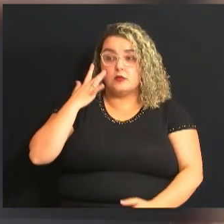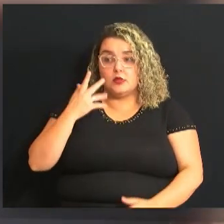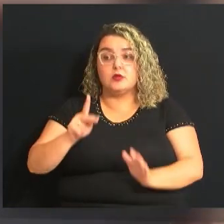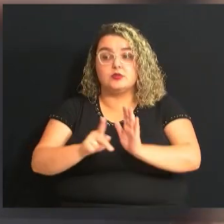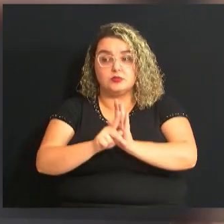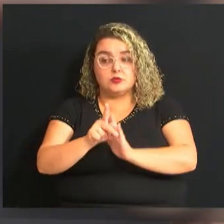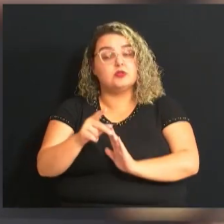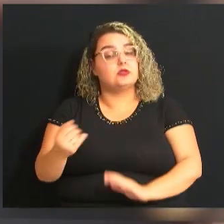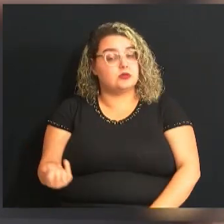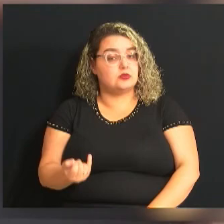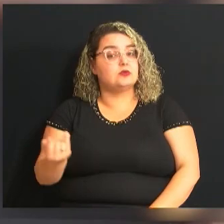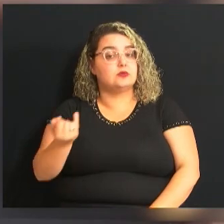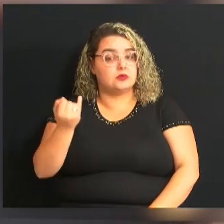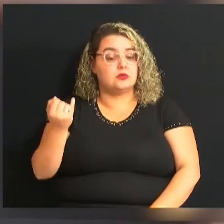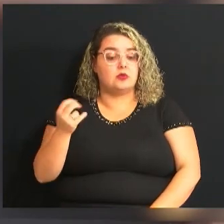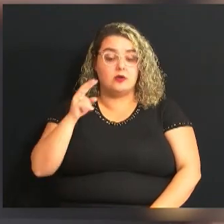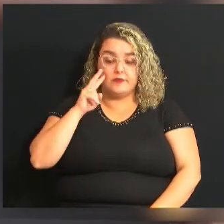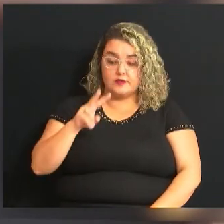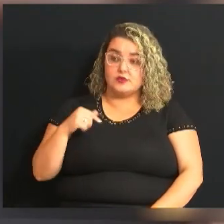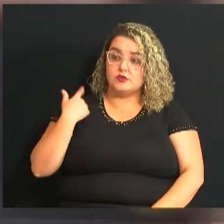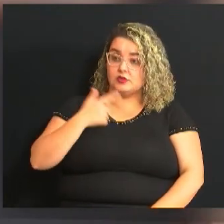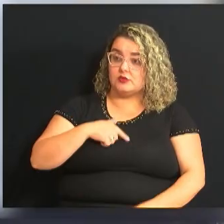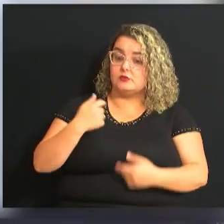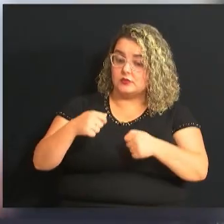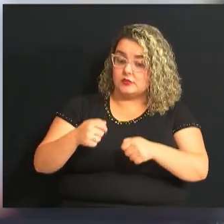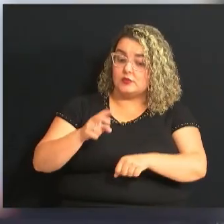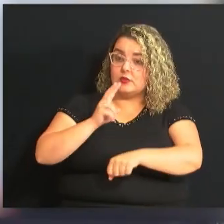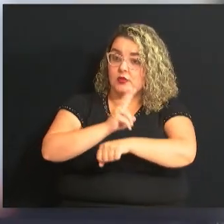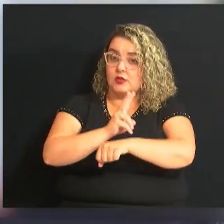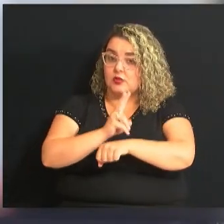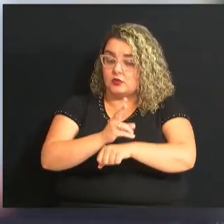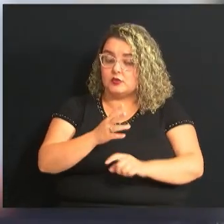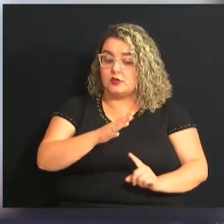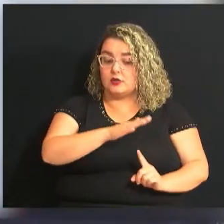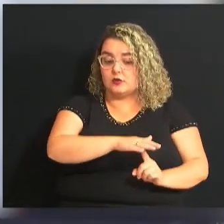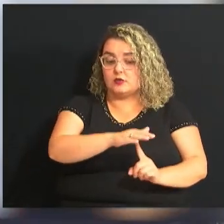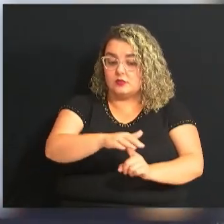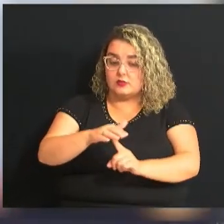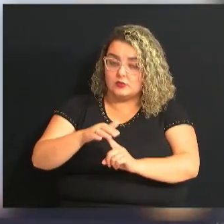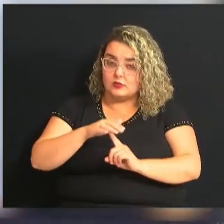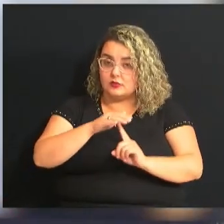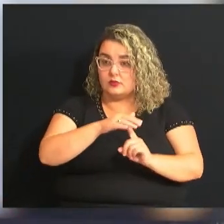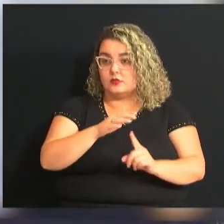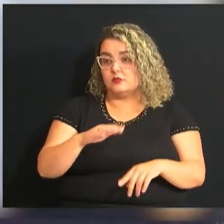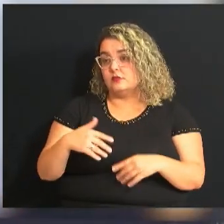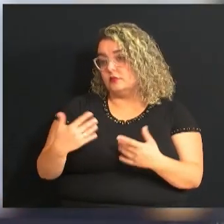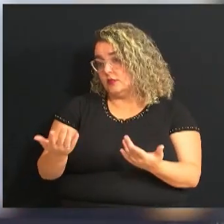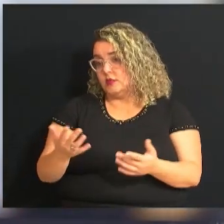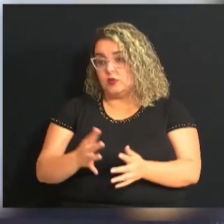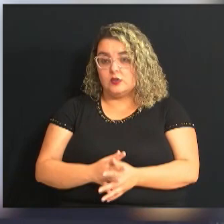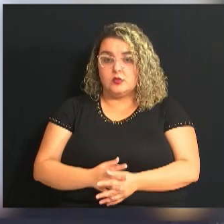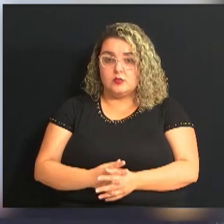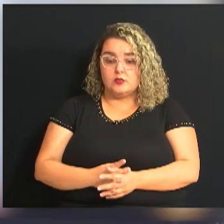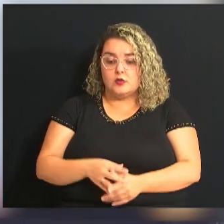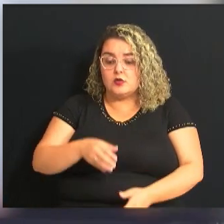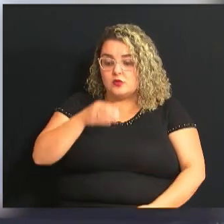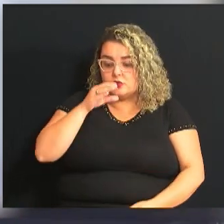visto que nós precisamos, sem dúvida, preservar o meio ambiente. E, embora os copos descartáveis